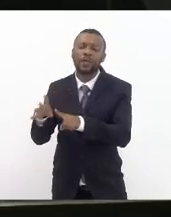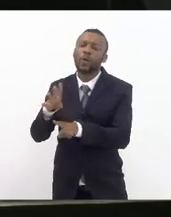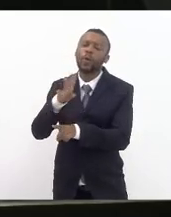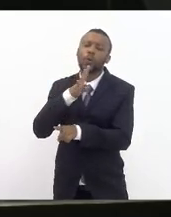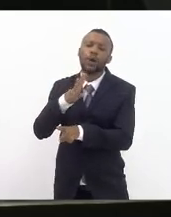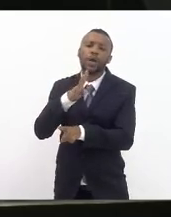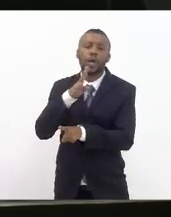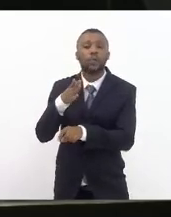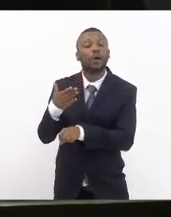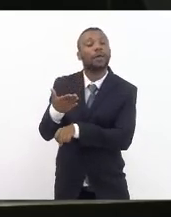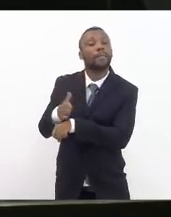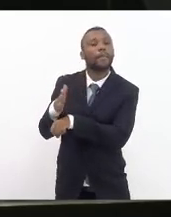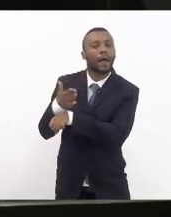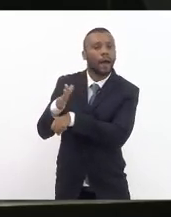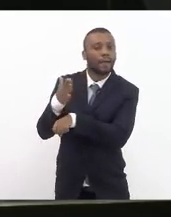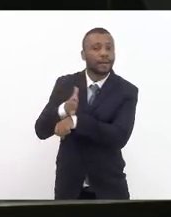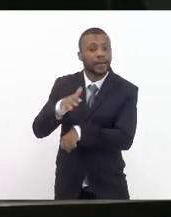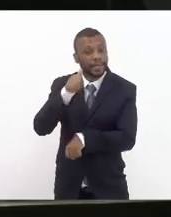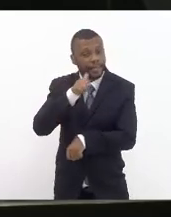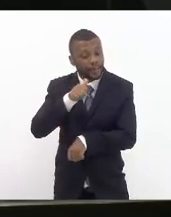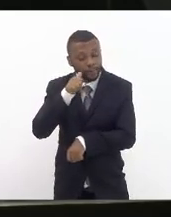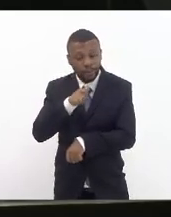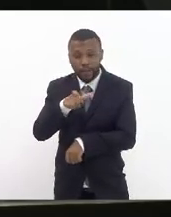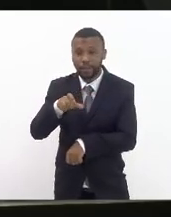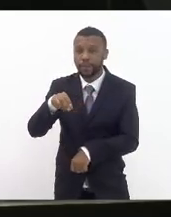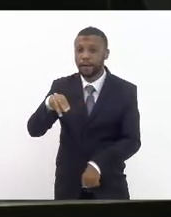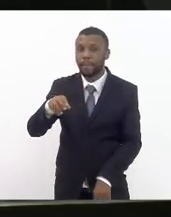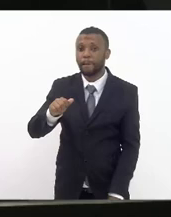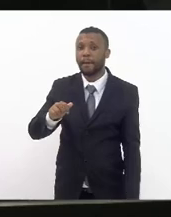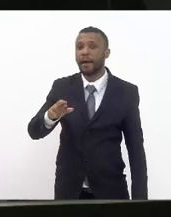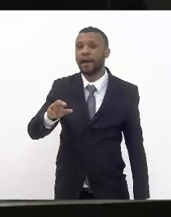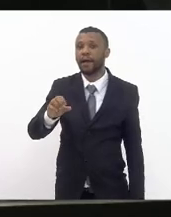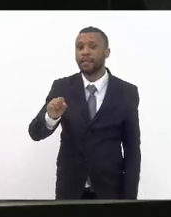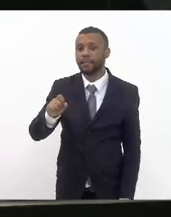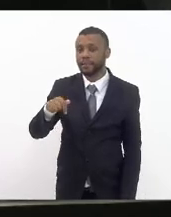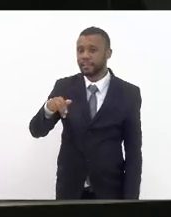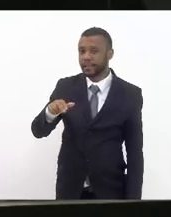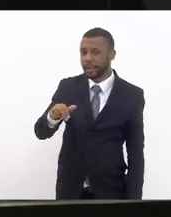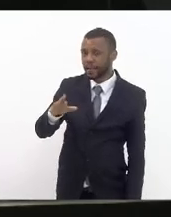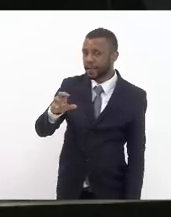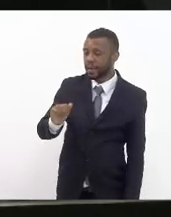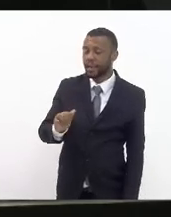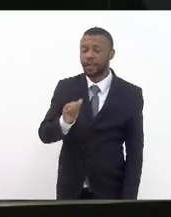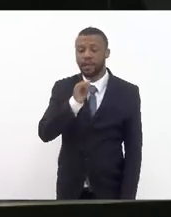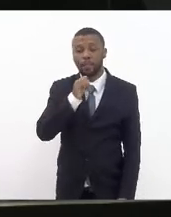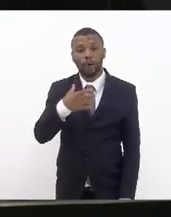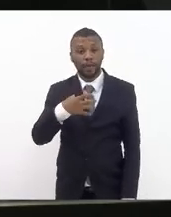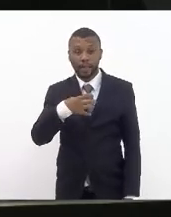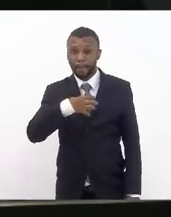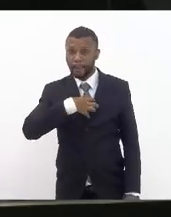dessa prática das marisqueiras. Na Bahia, essa legislação, as legislações já